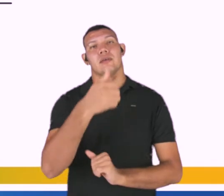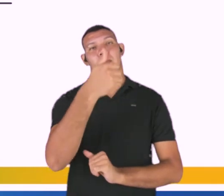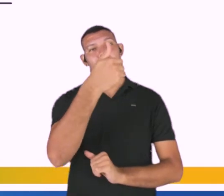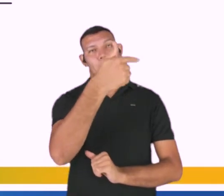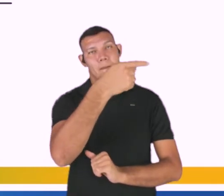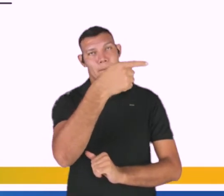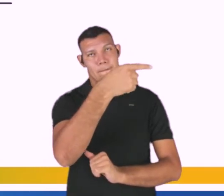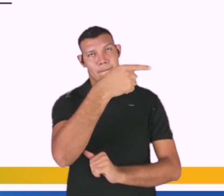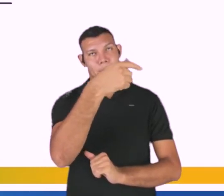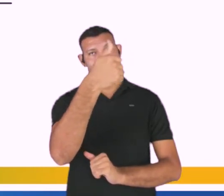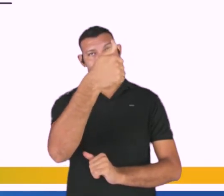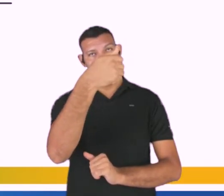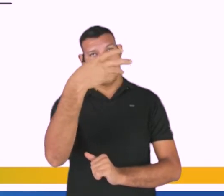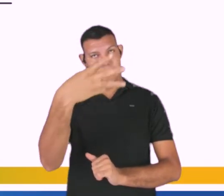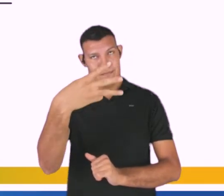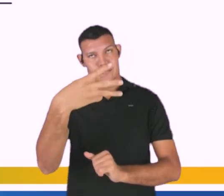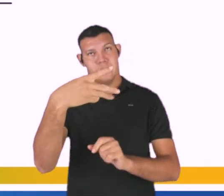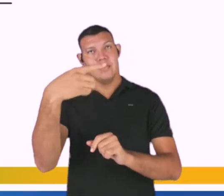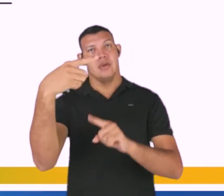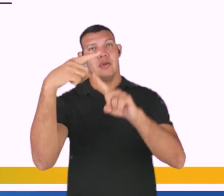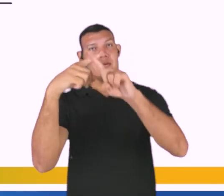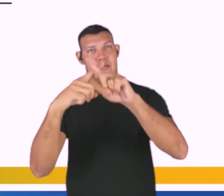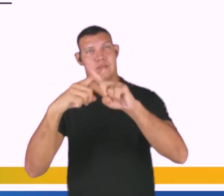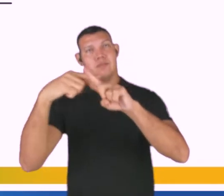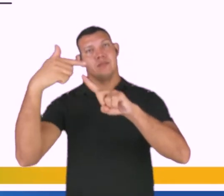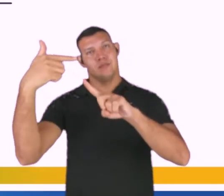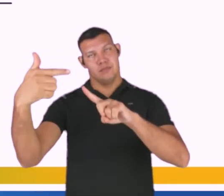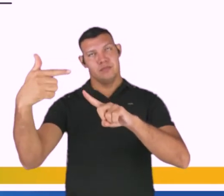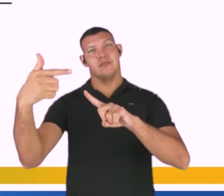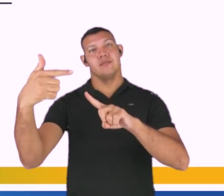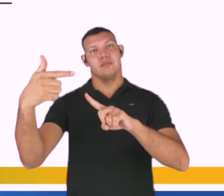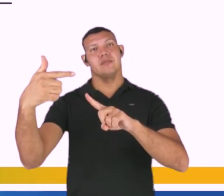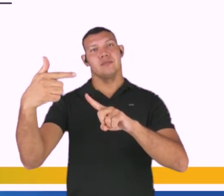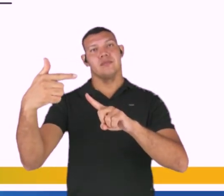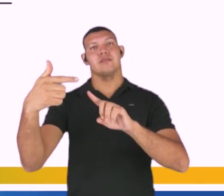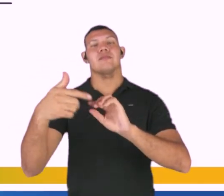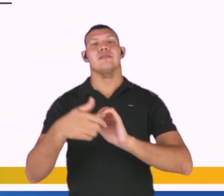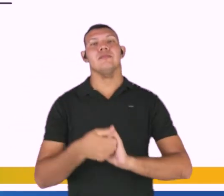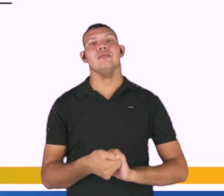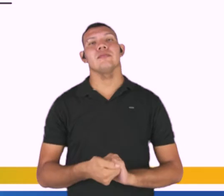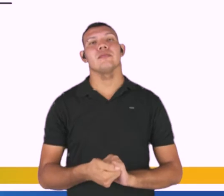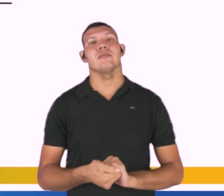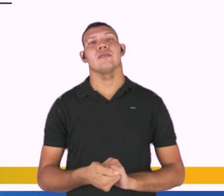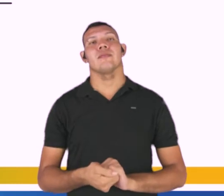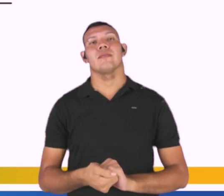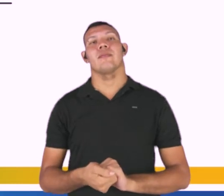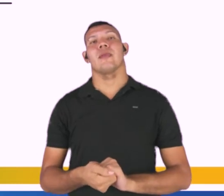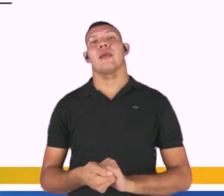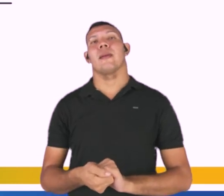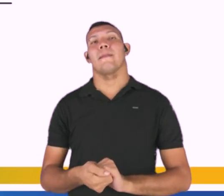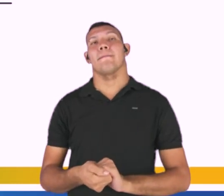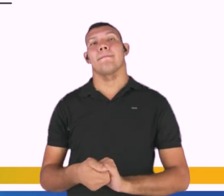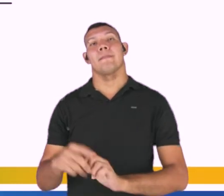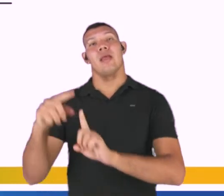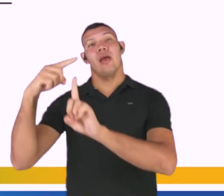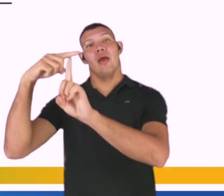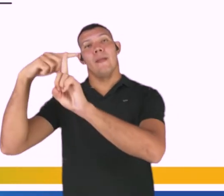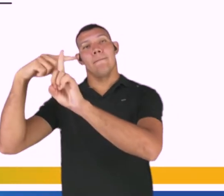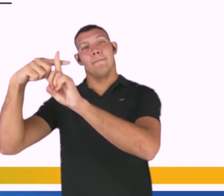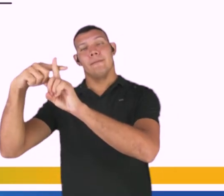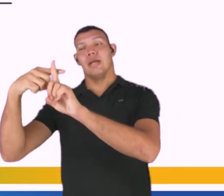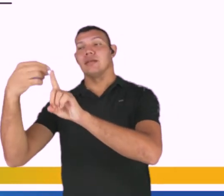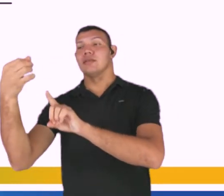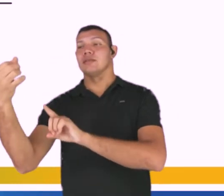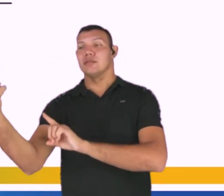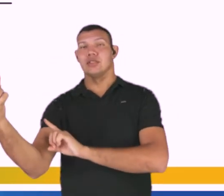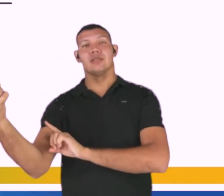Então vou multiplicar o menos 13 vezes o 2 que a raiz do divisor somar com